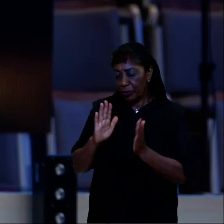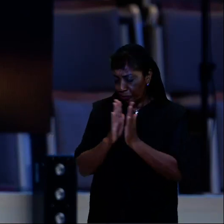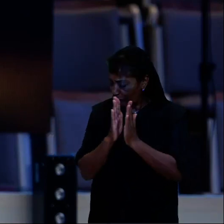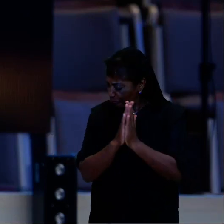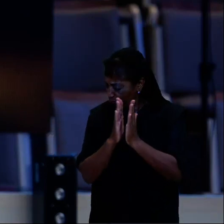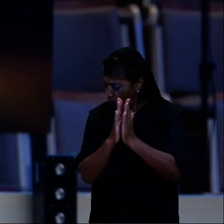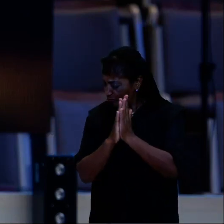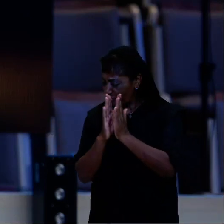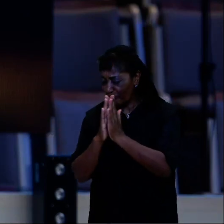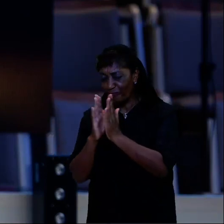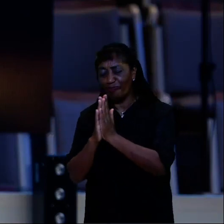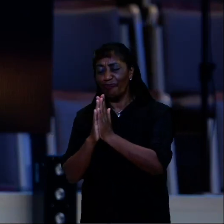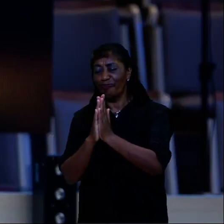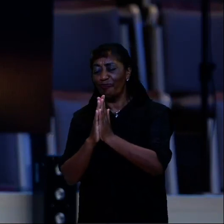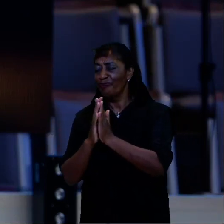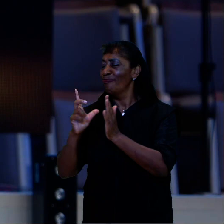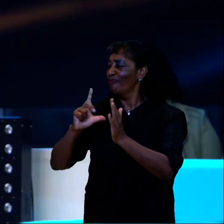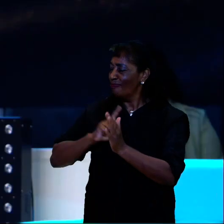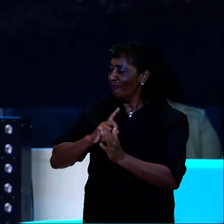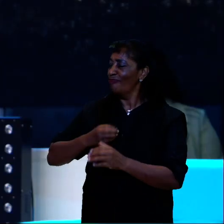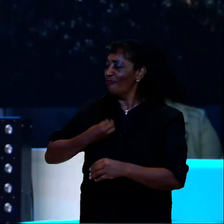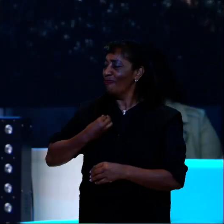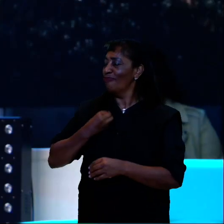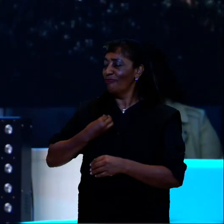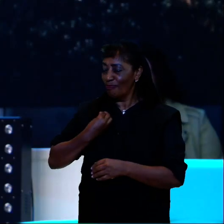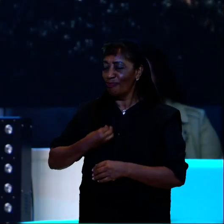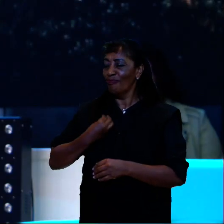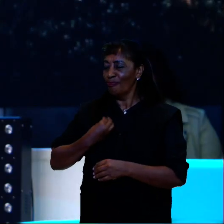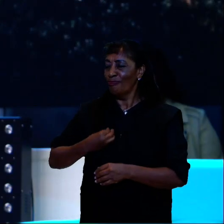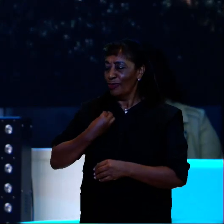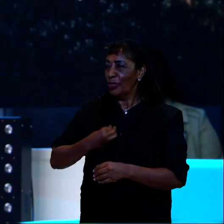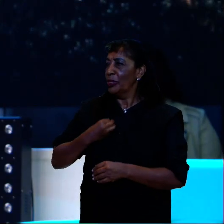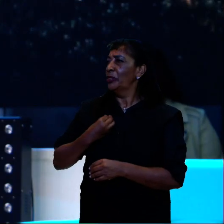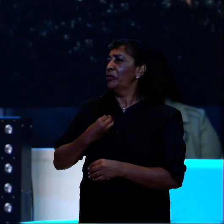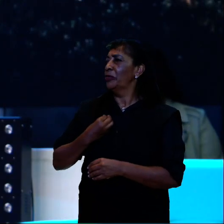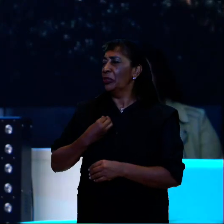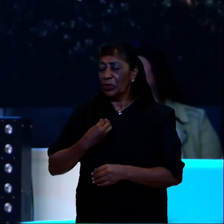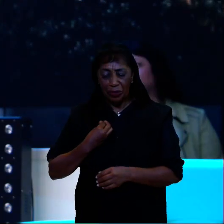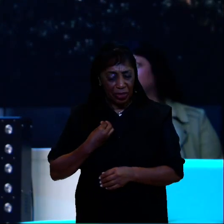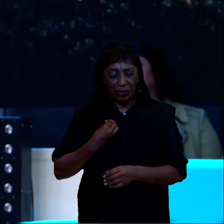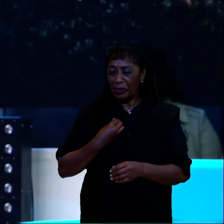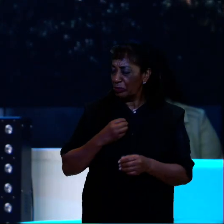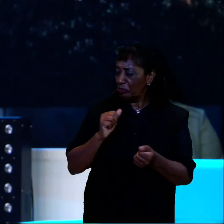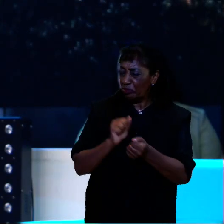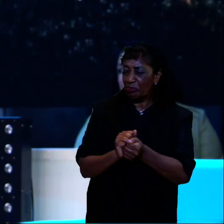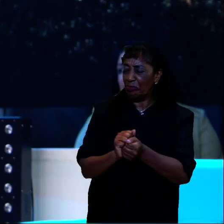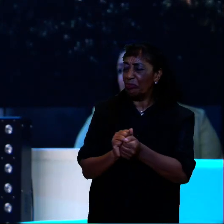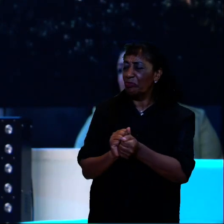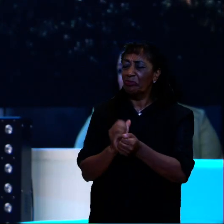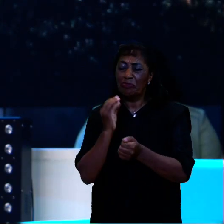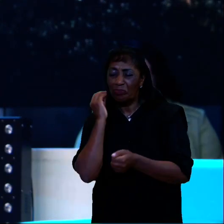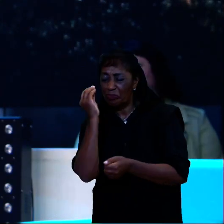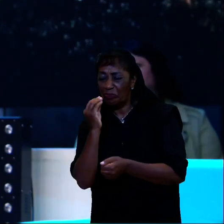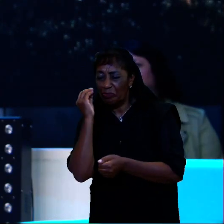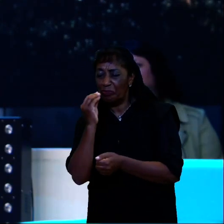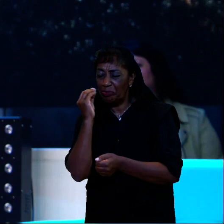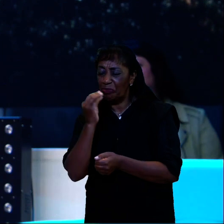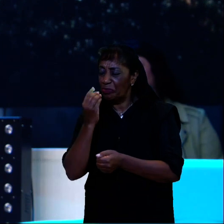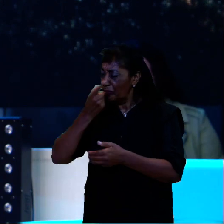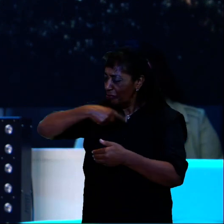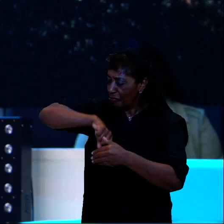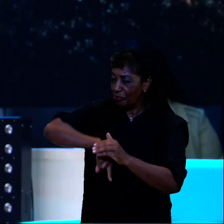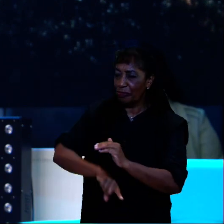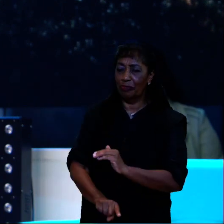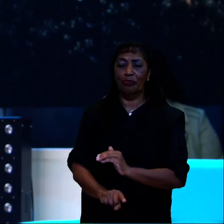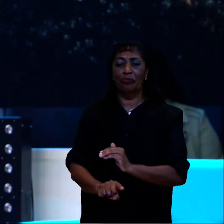Presença. Você vai poder viver coisas tremendas com o Senhor durante essas 6 semanas que nós